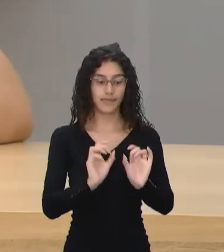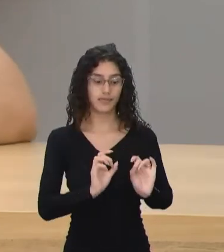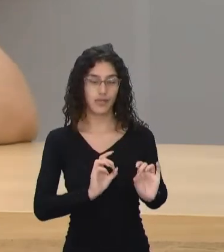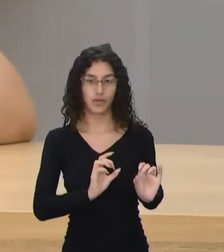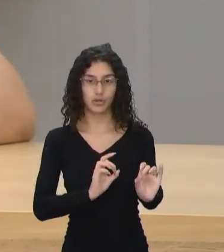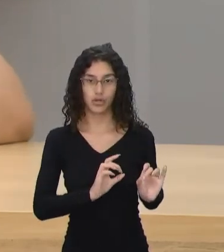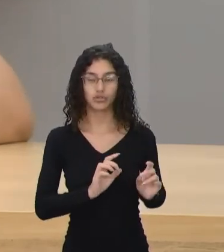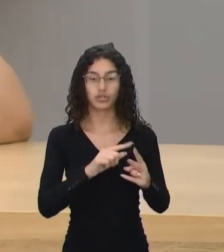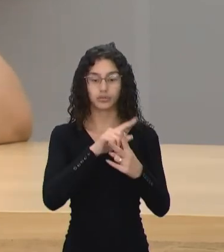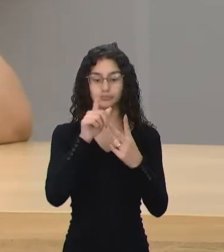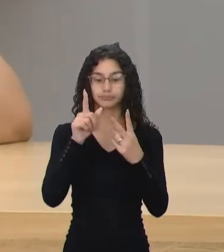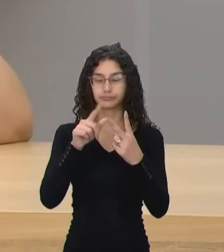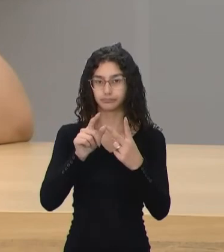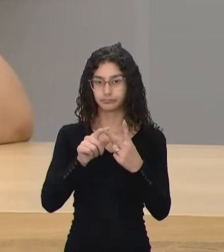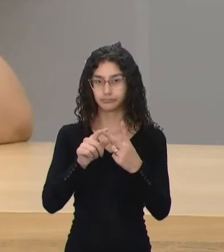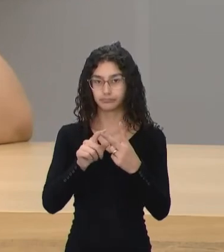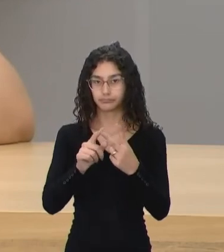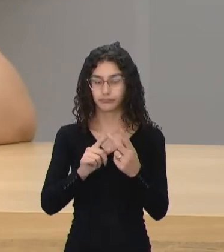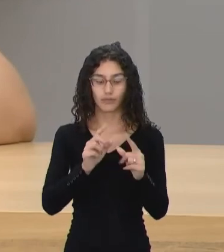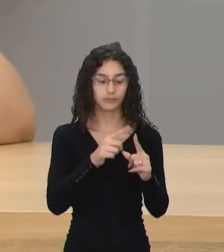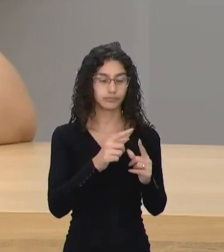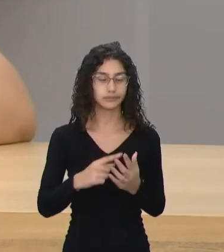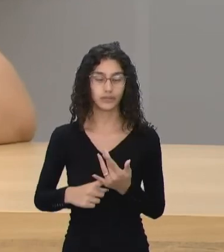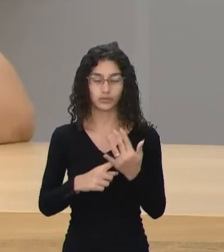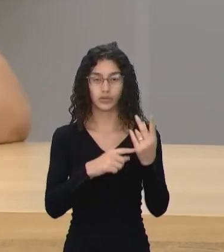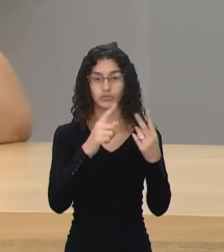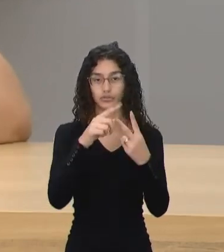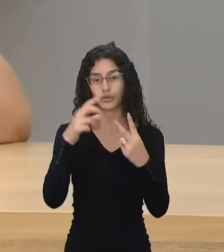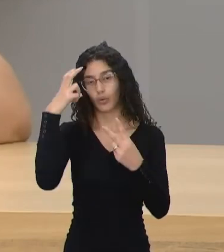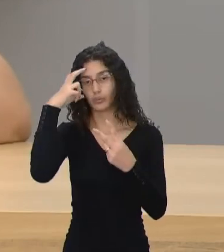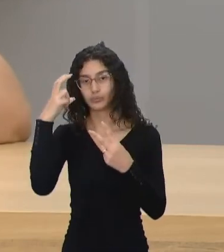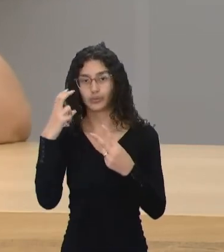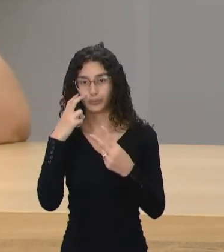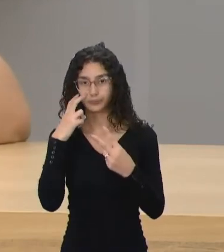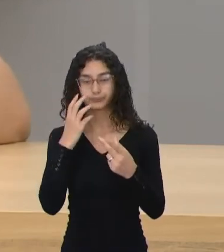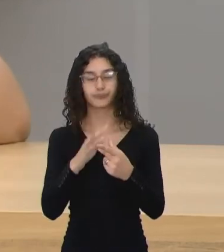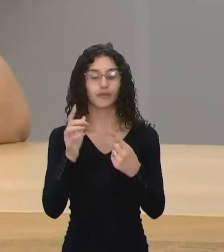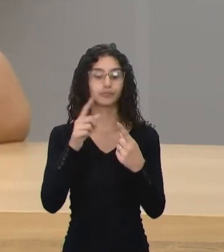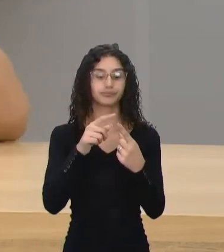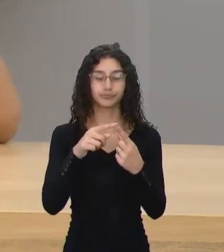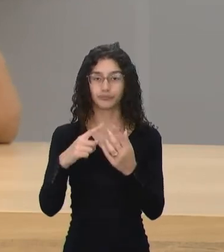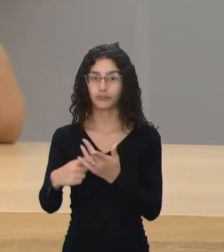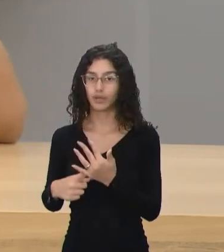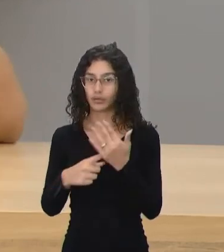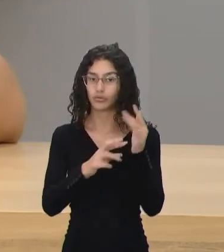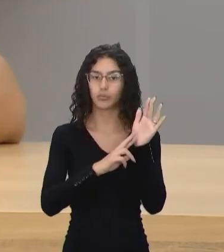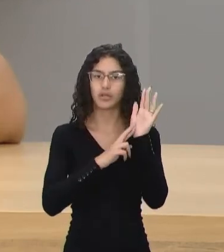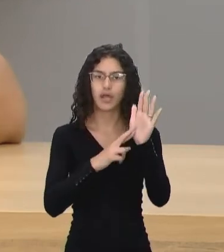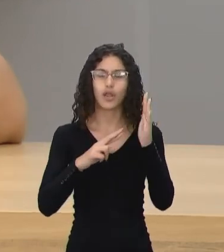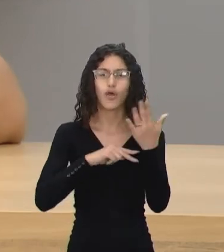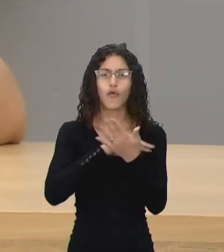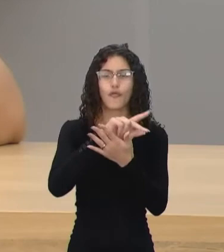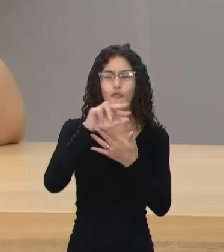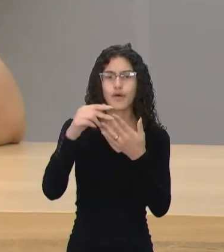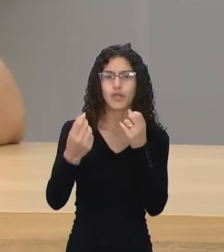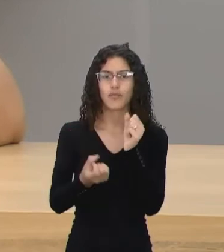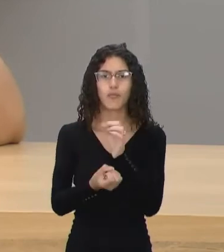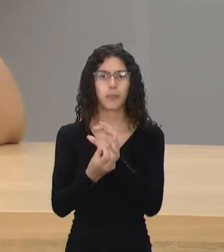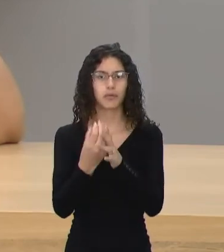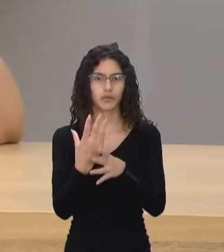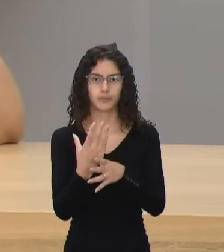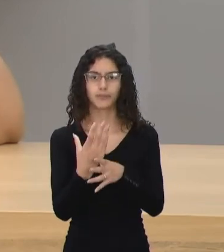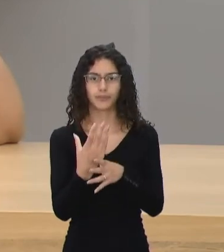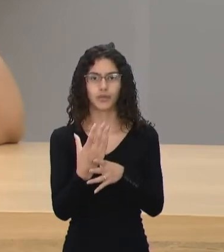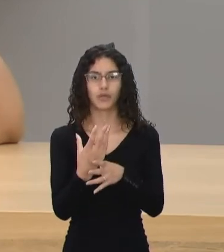tecnológica e a outra parte é a parte cultural. Na parte tecnológica foram mostradas várias invenções